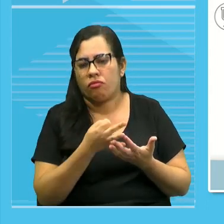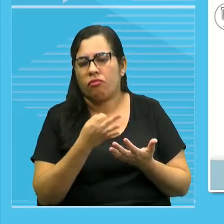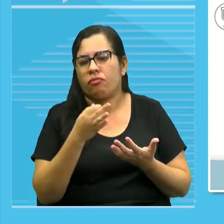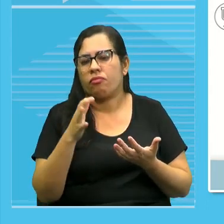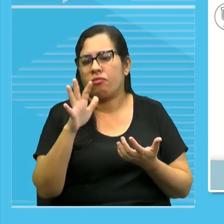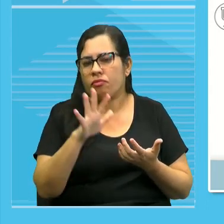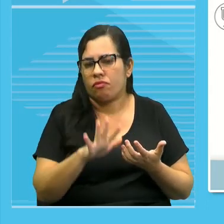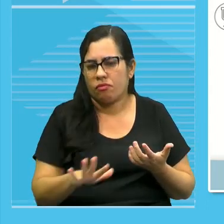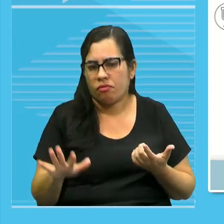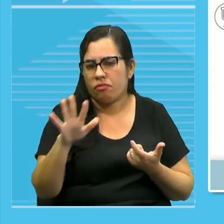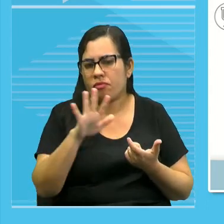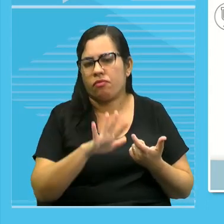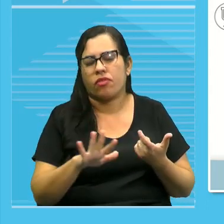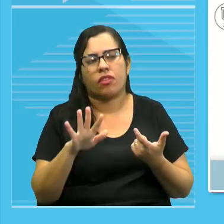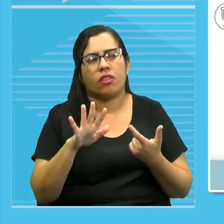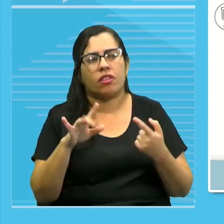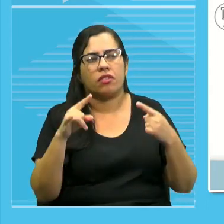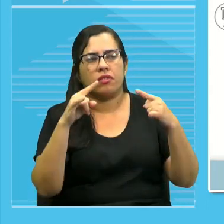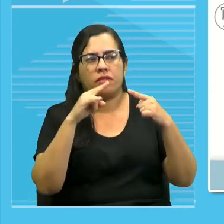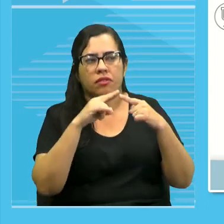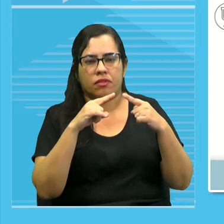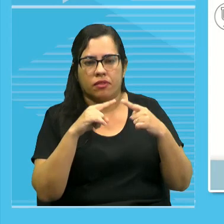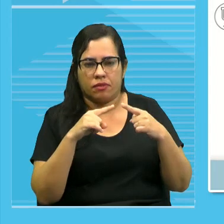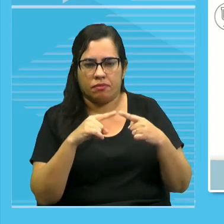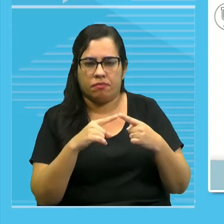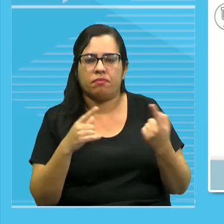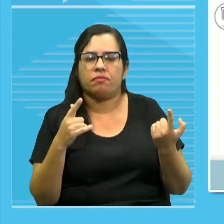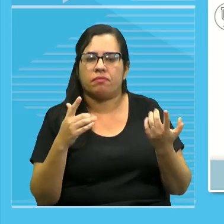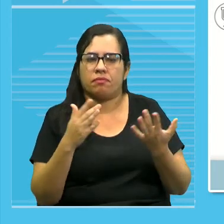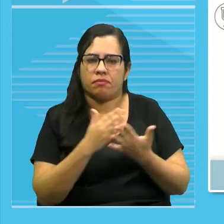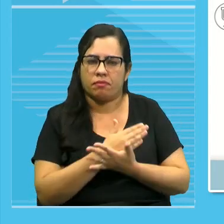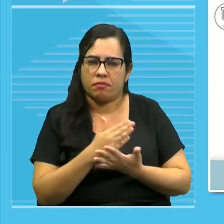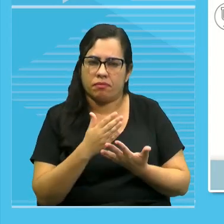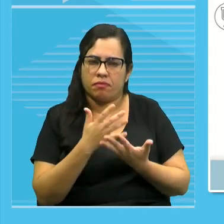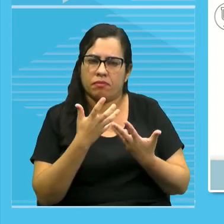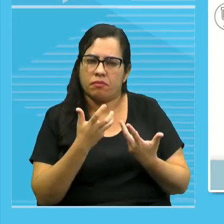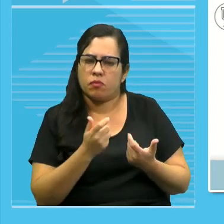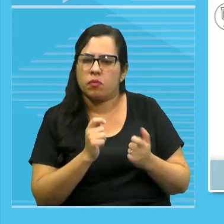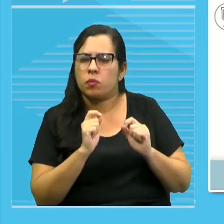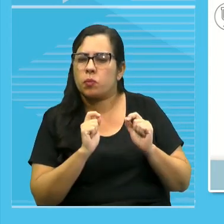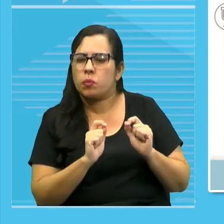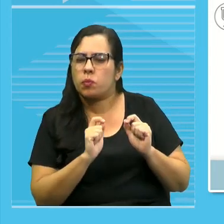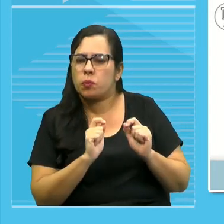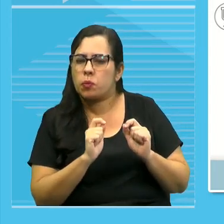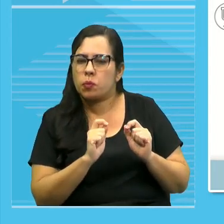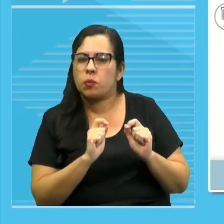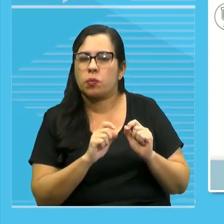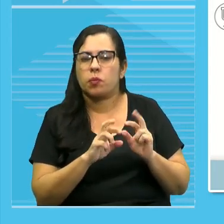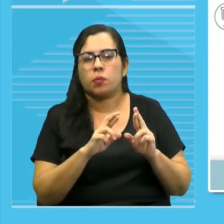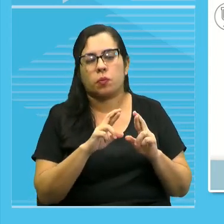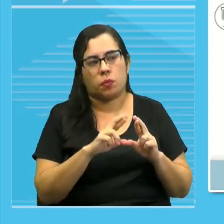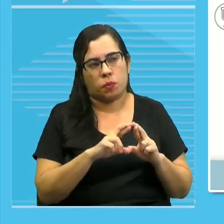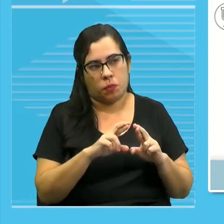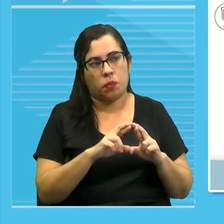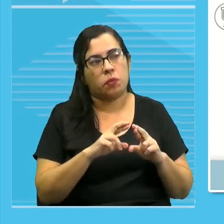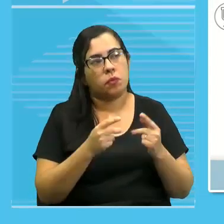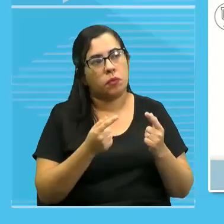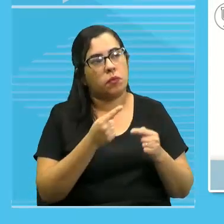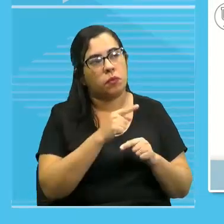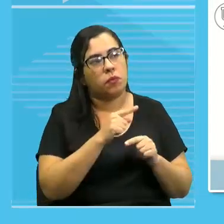uma definição bastante aceita do que é reciclagem veja que é uma pergunta